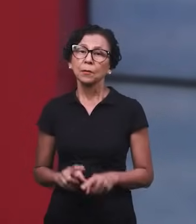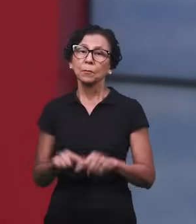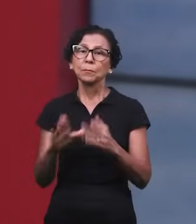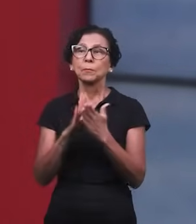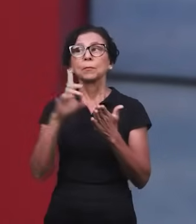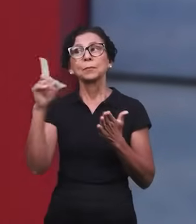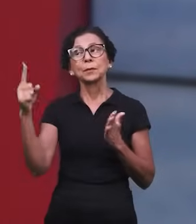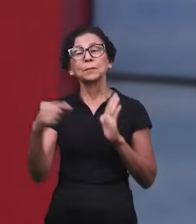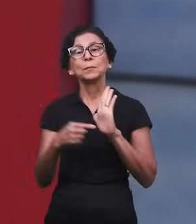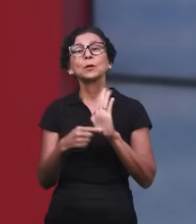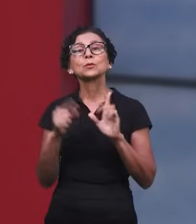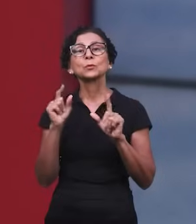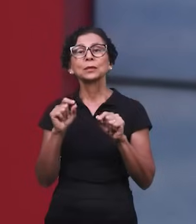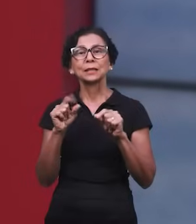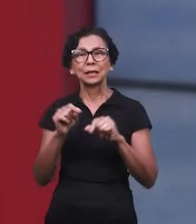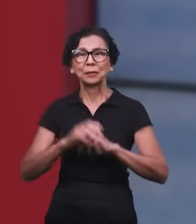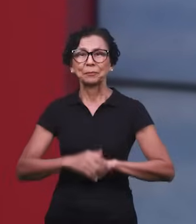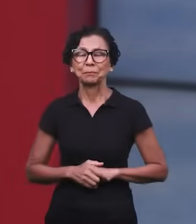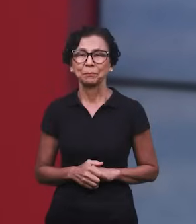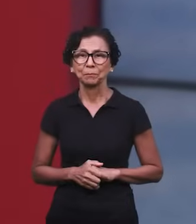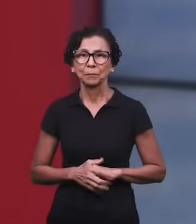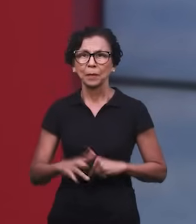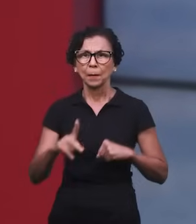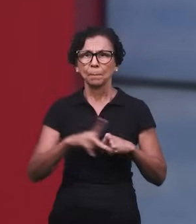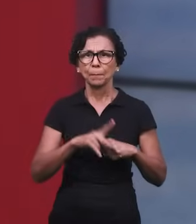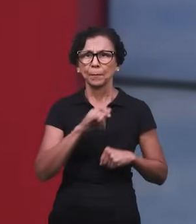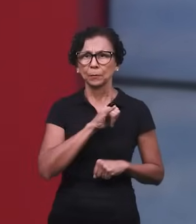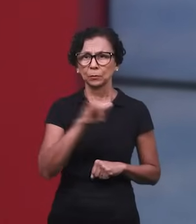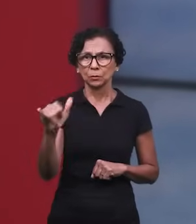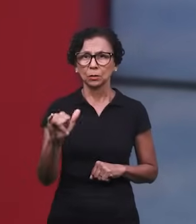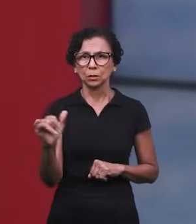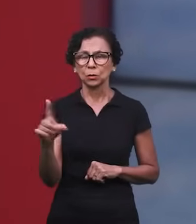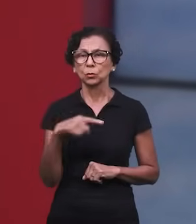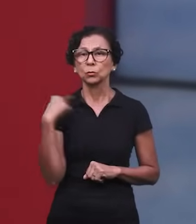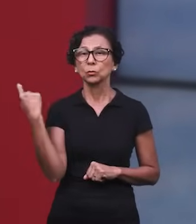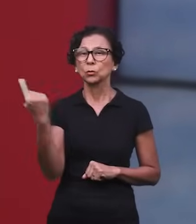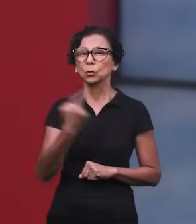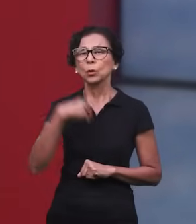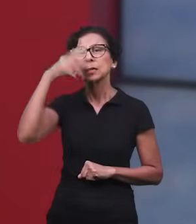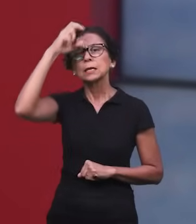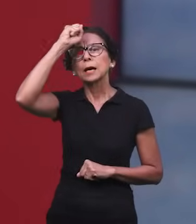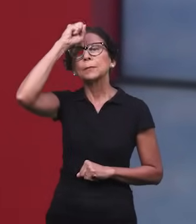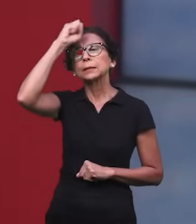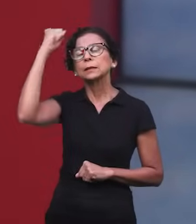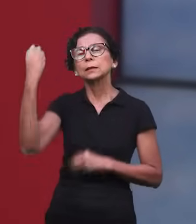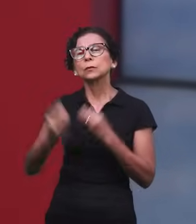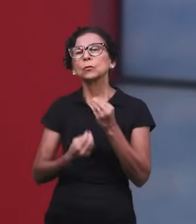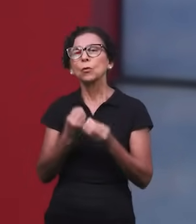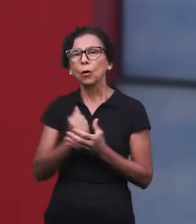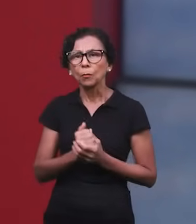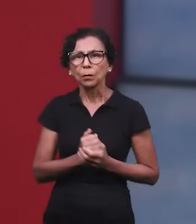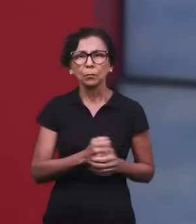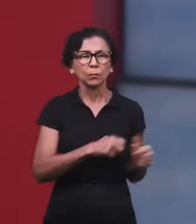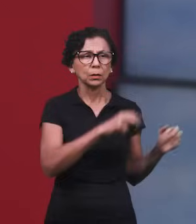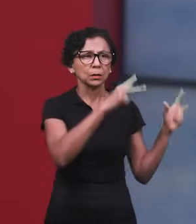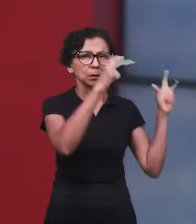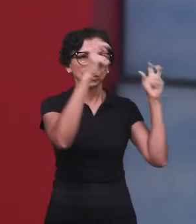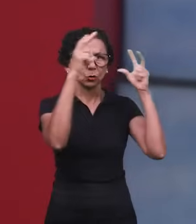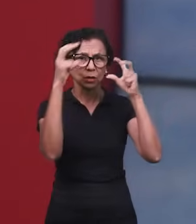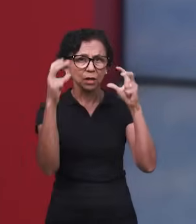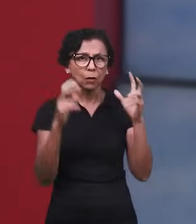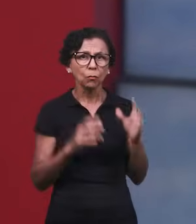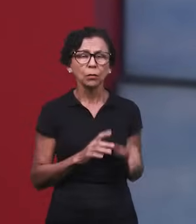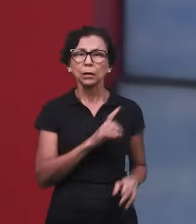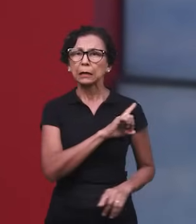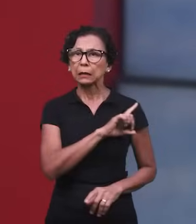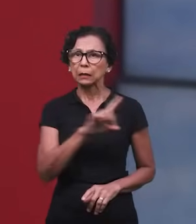né? Pedro fala assim que nós não aprendemos o que nós aprendemos segundo fábulas, mas por aquilo